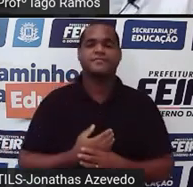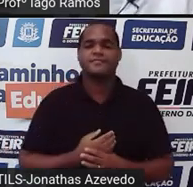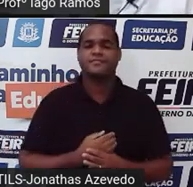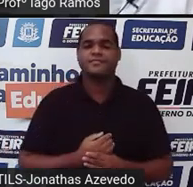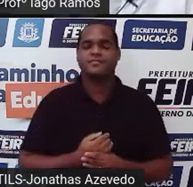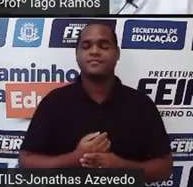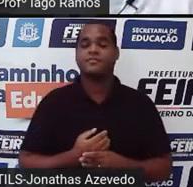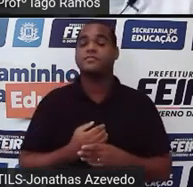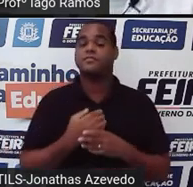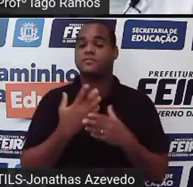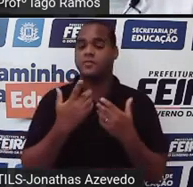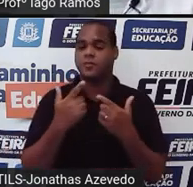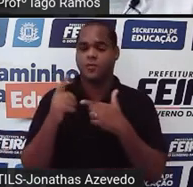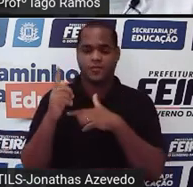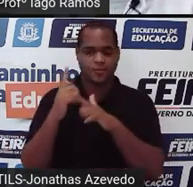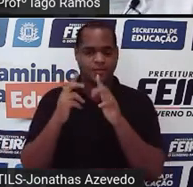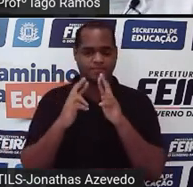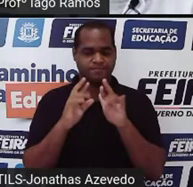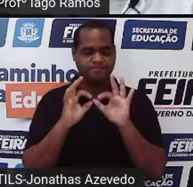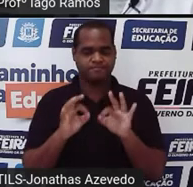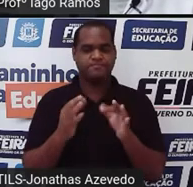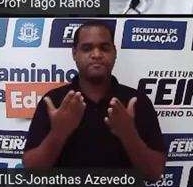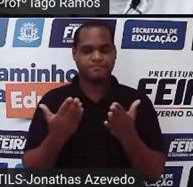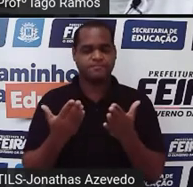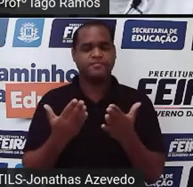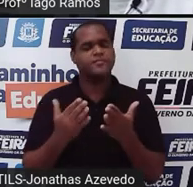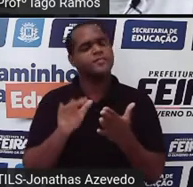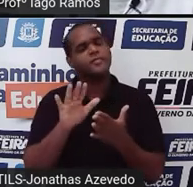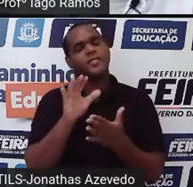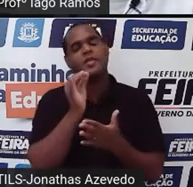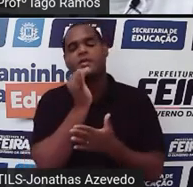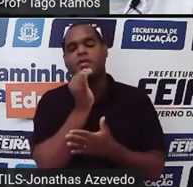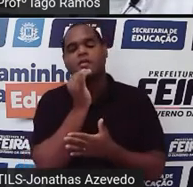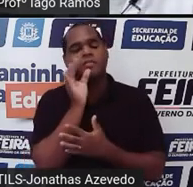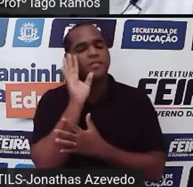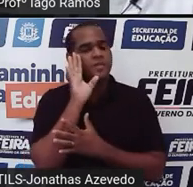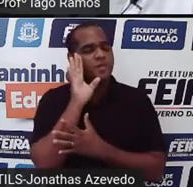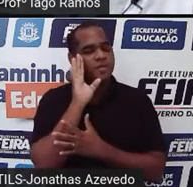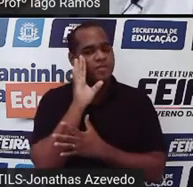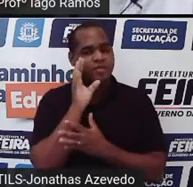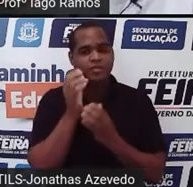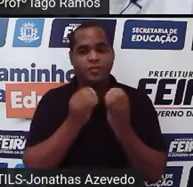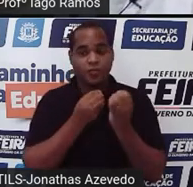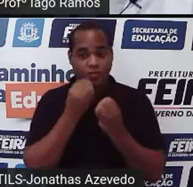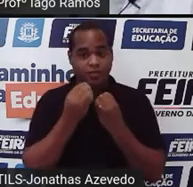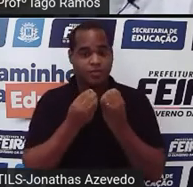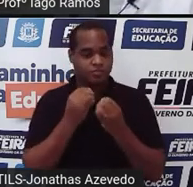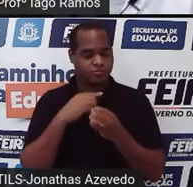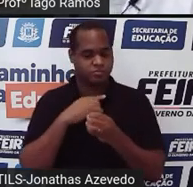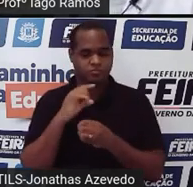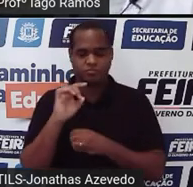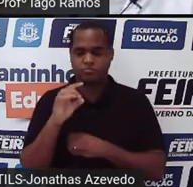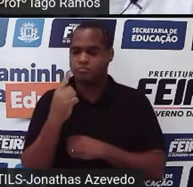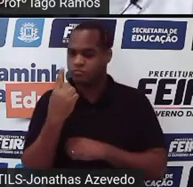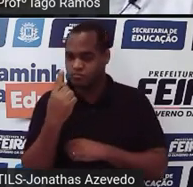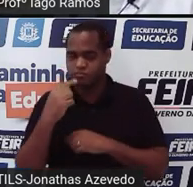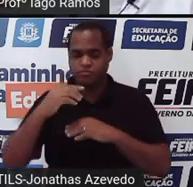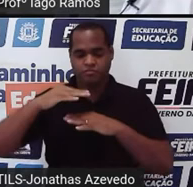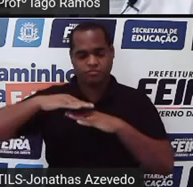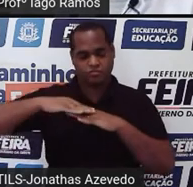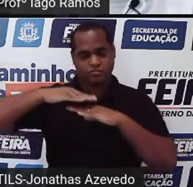seria outra solução é mas a gente pode pensar também em uma camada só